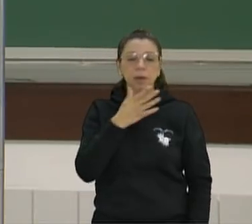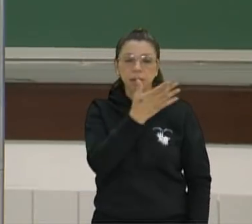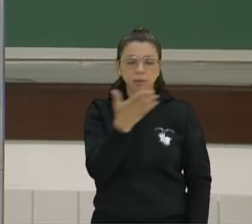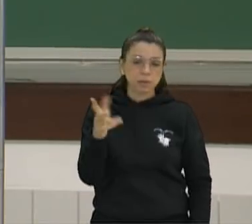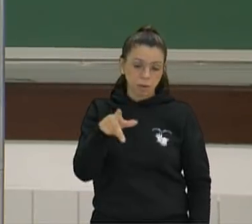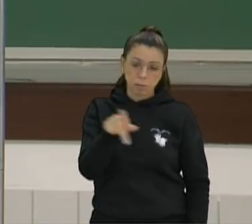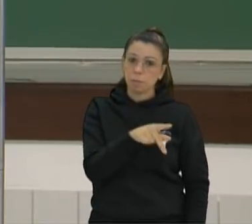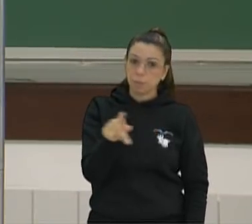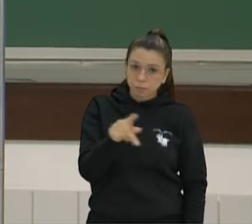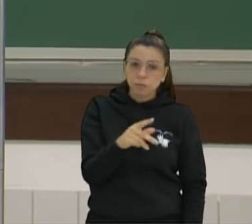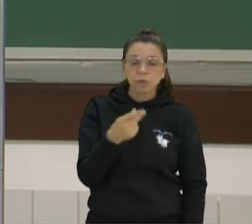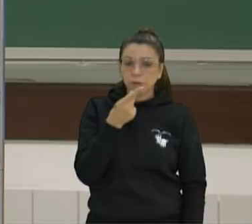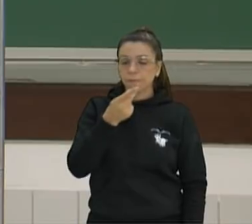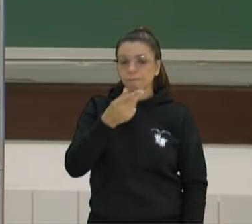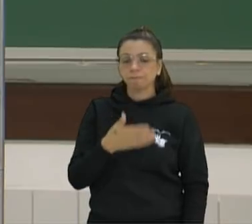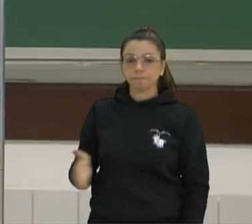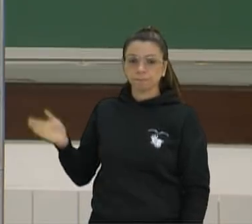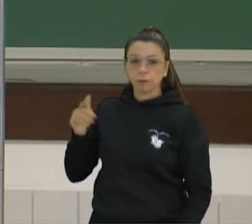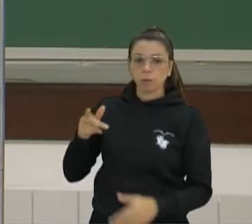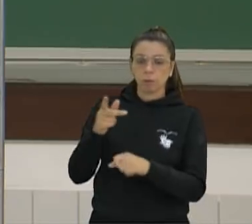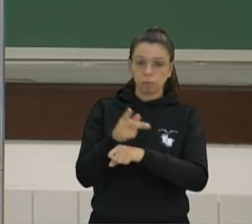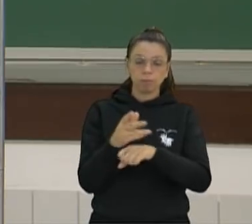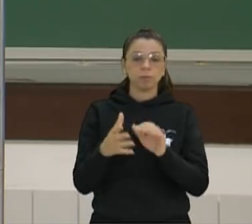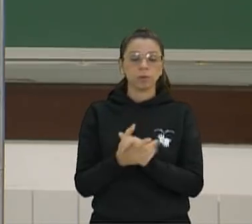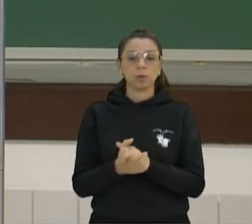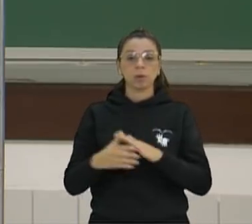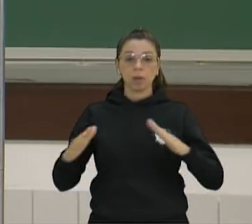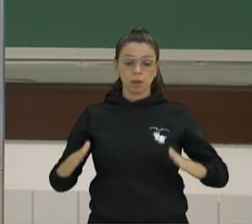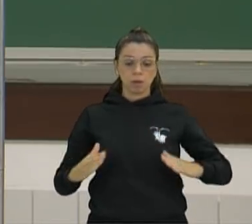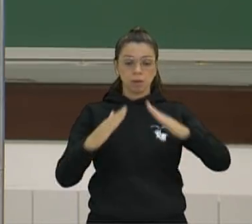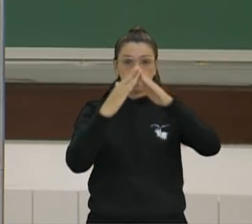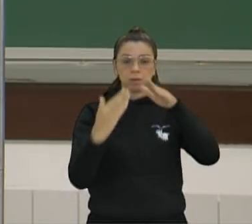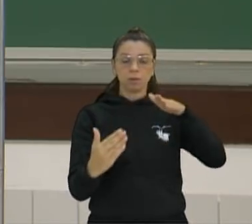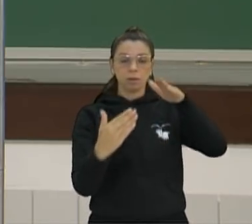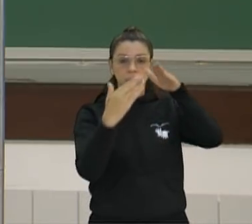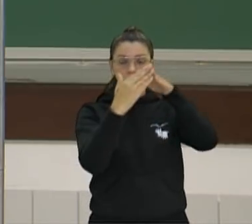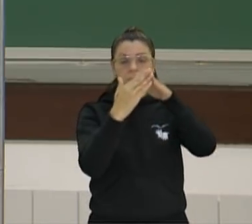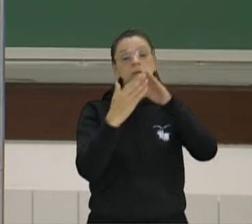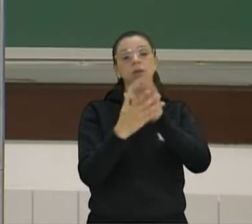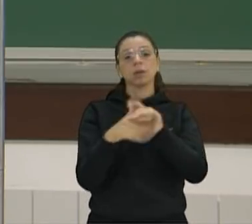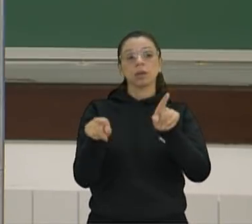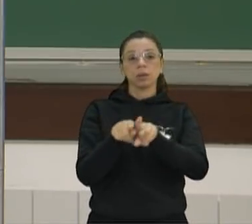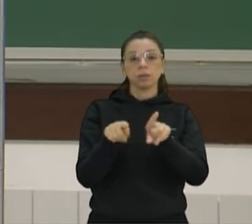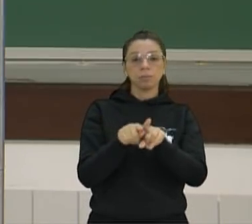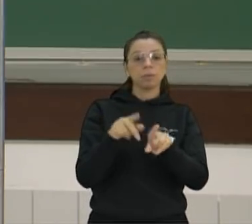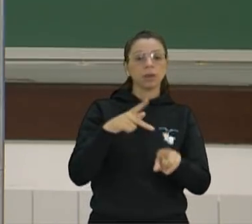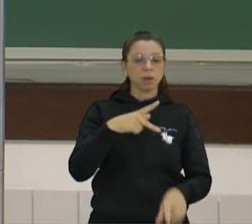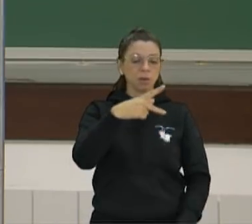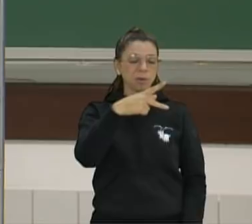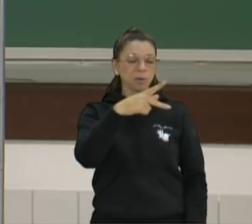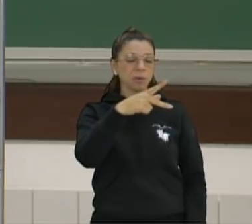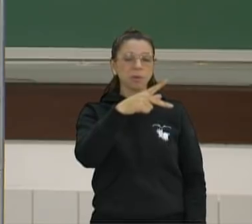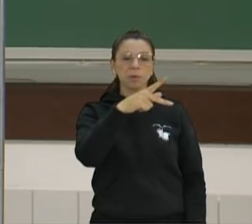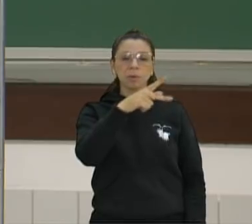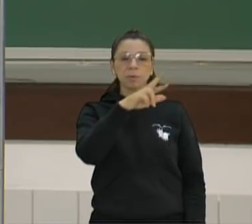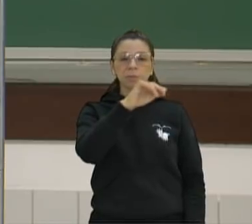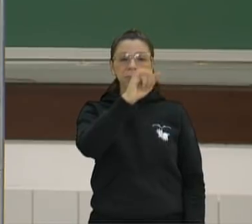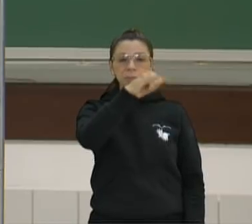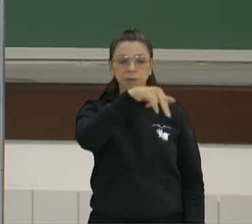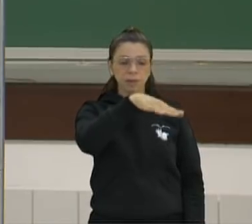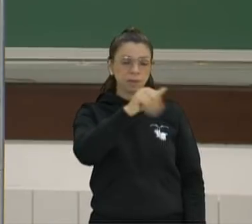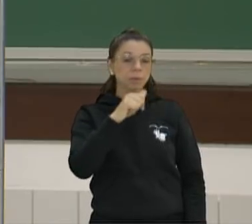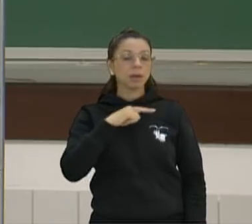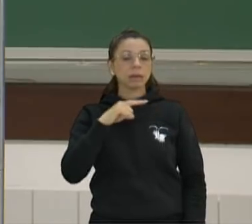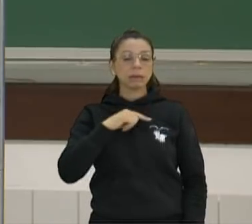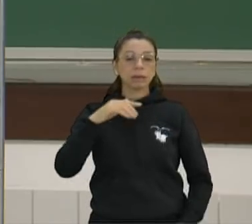professoras mencionaram nos vídeos. Nós temos as pirâmides e nós temos os prismas. Os prismas são as caixinhas, né? Eles têm fundo, eles